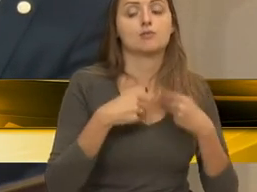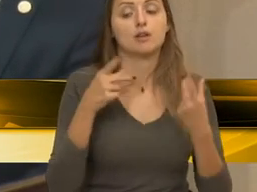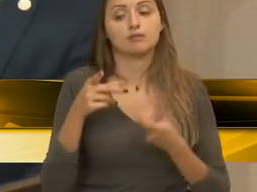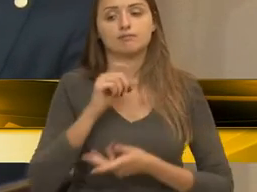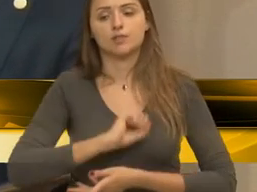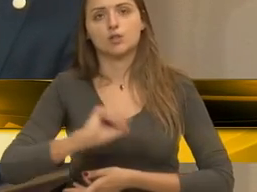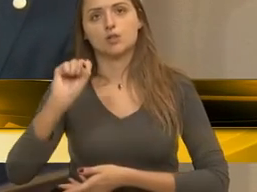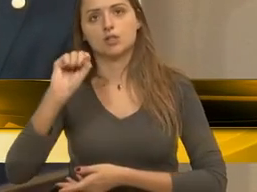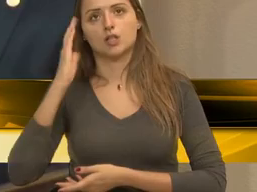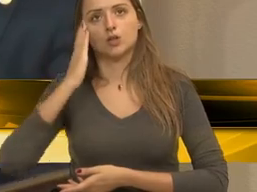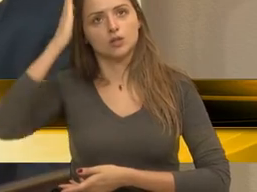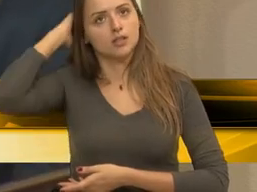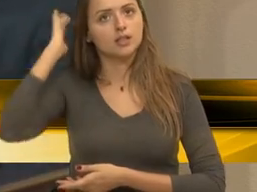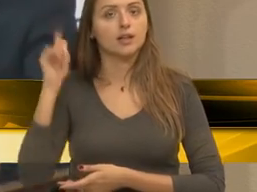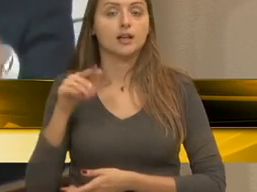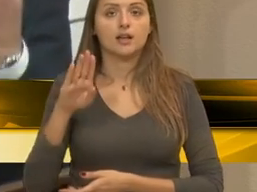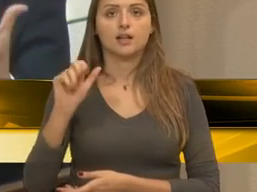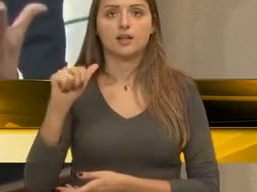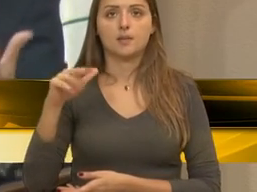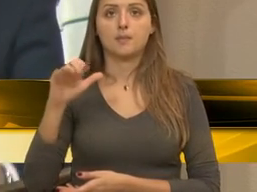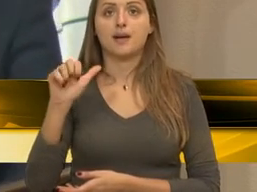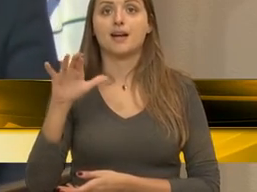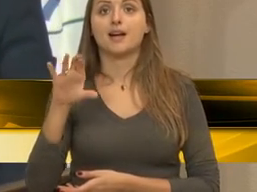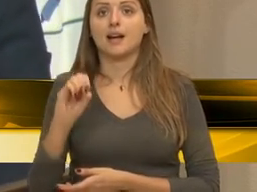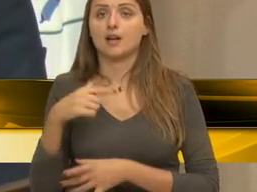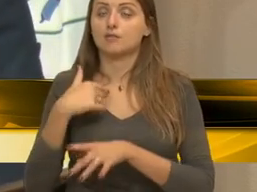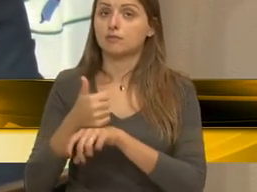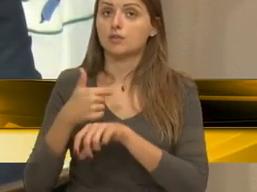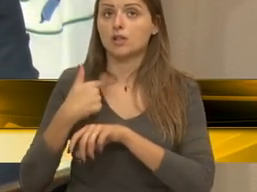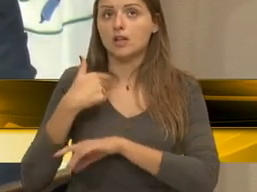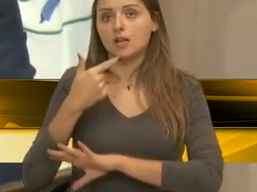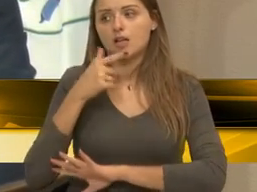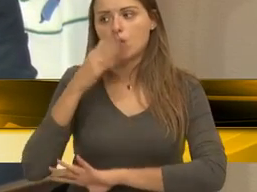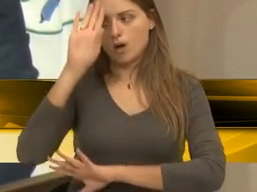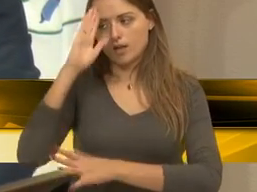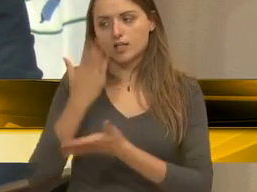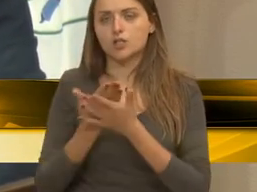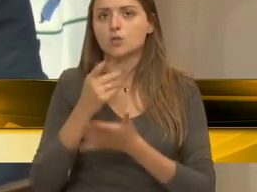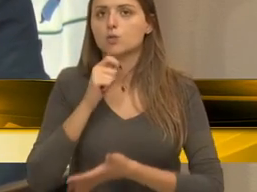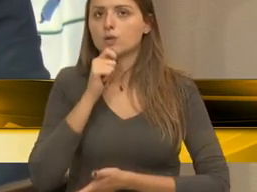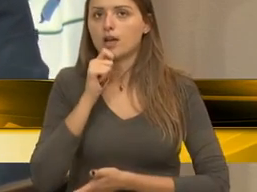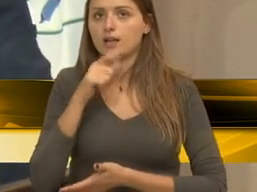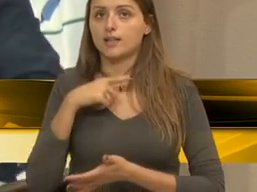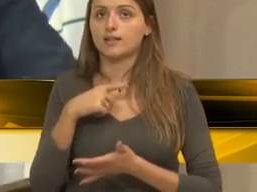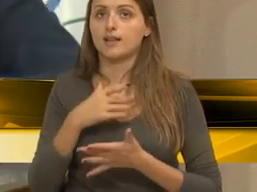não era banqueiro, era bancário. E eu acredito que ainda tem um pouco de sensibilidade